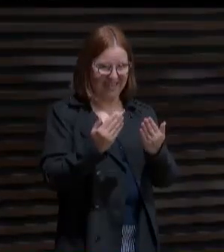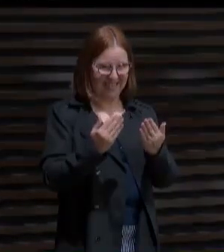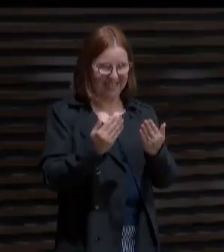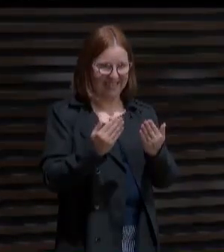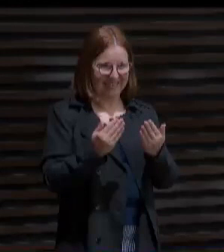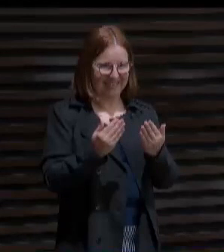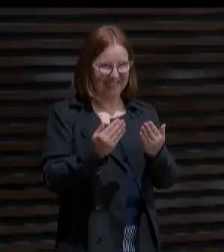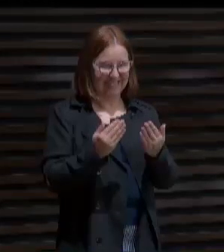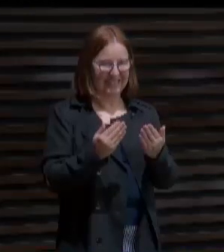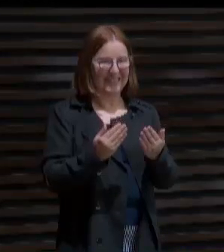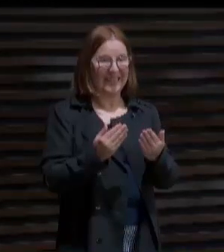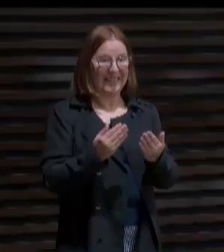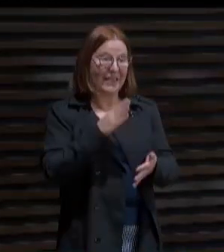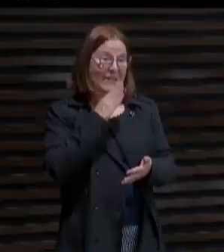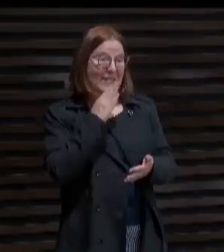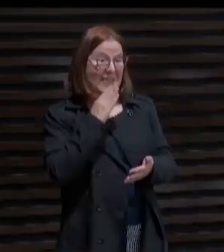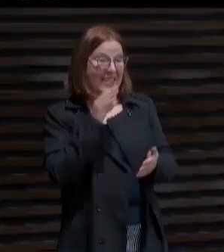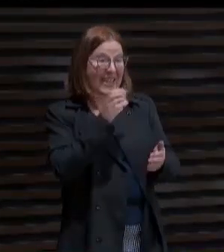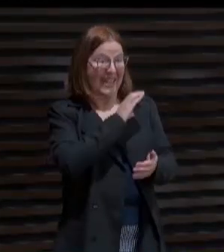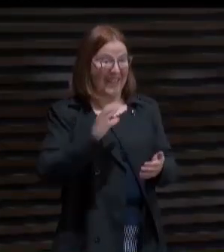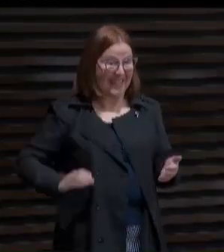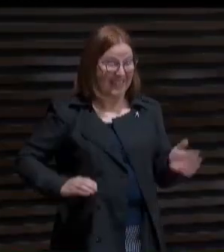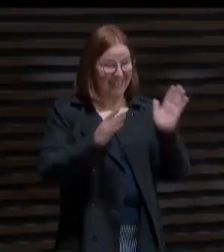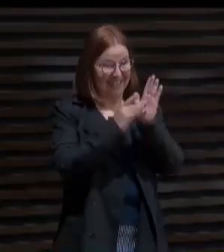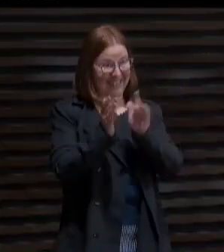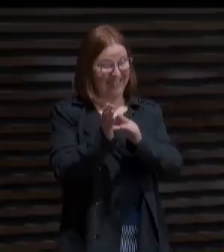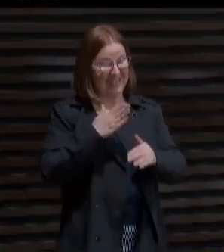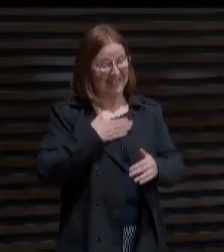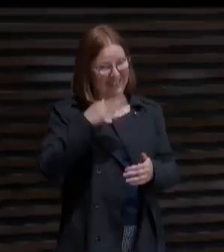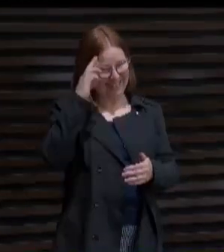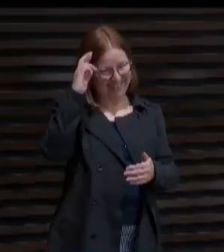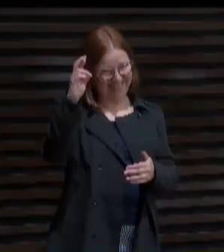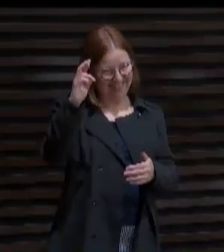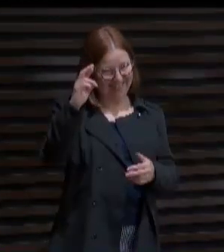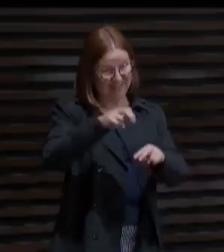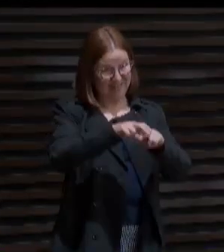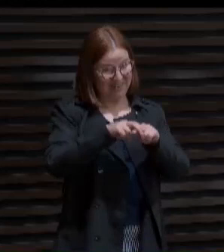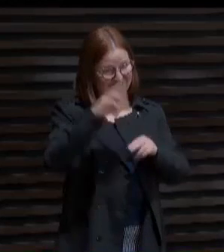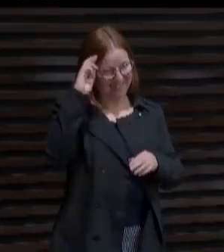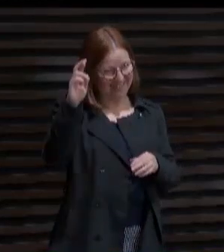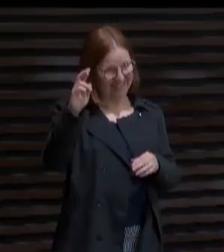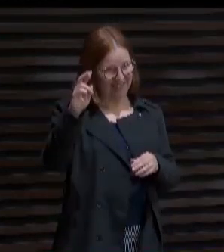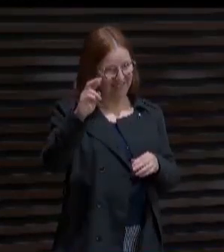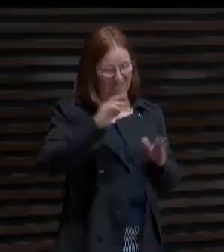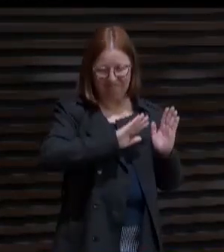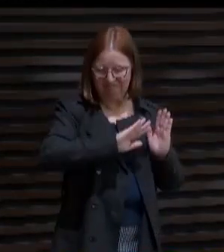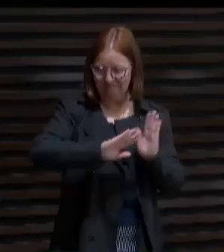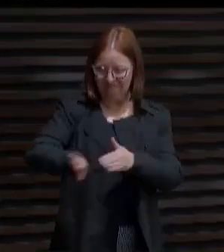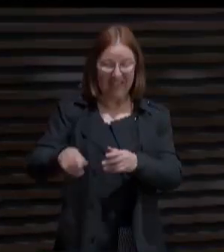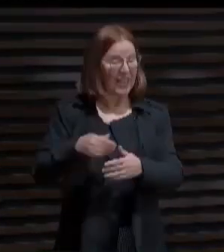conhecer a Cristo Jesus, meu Senhor. Por causa dele, deixei de lado todas